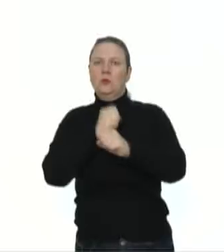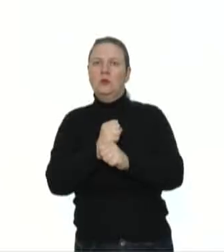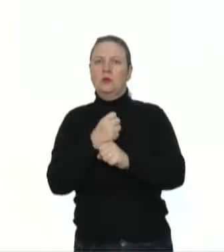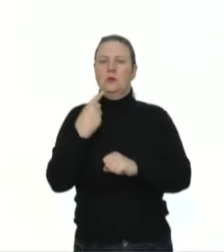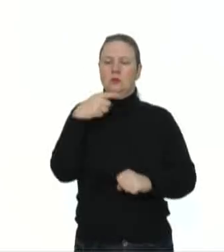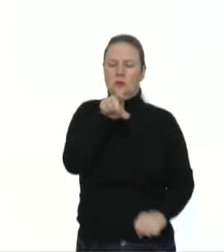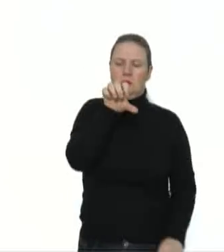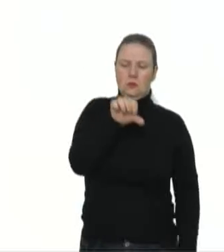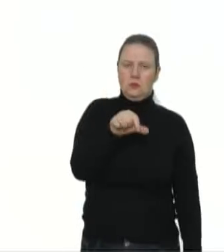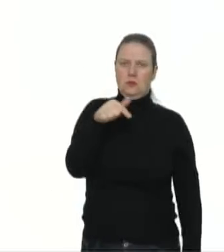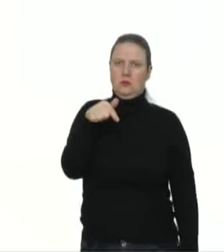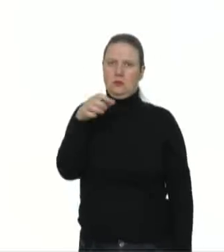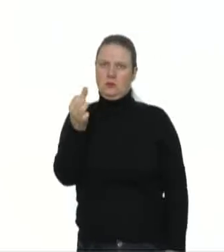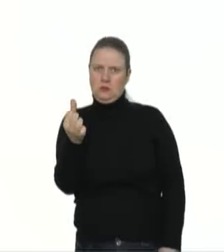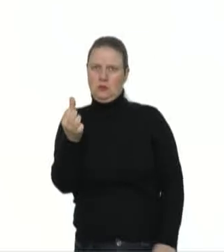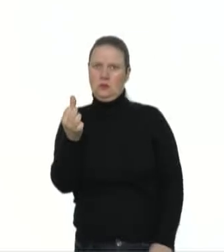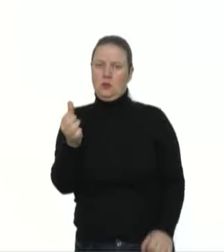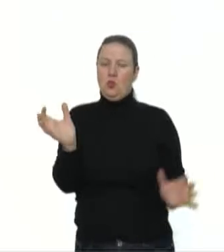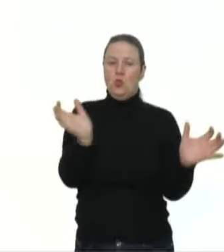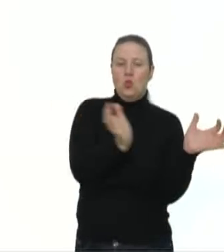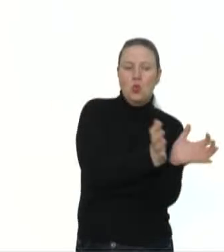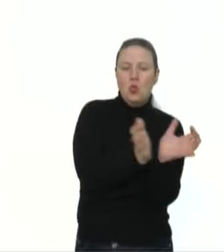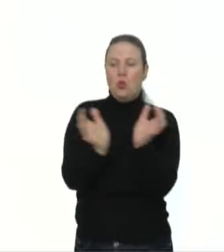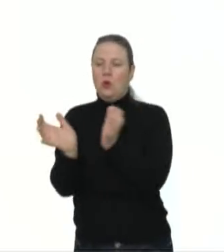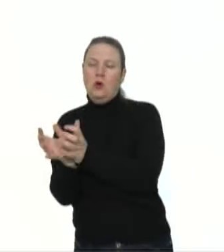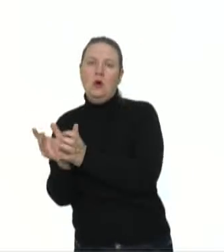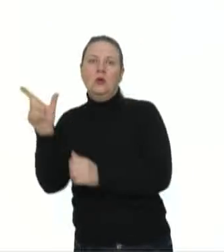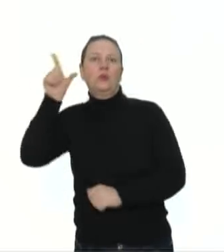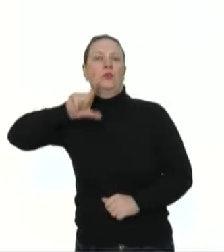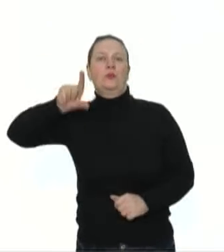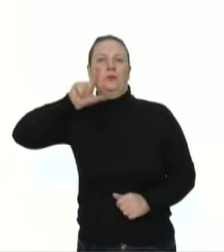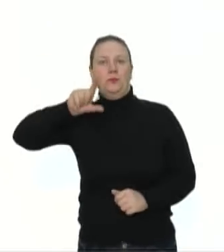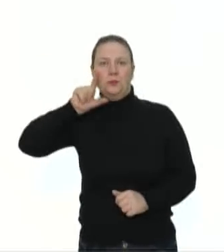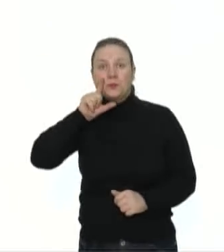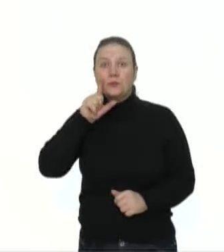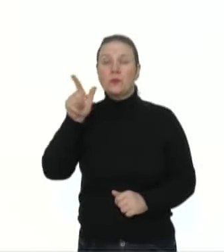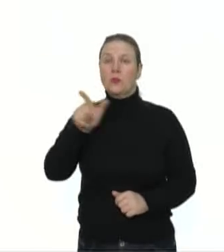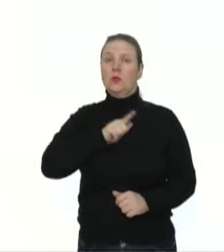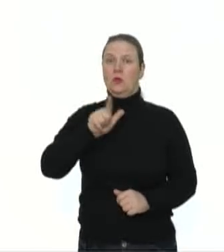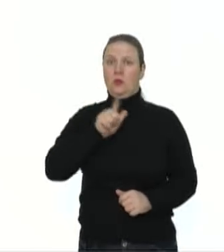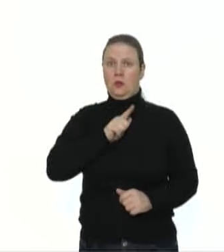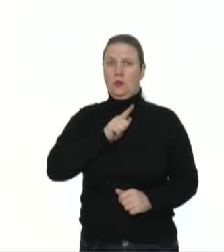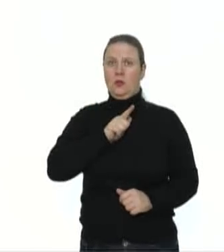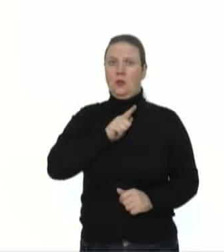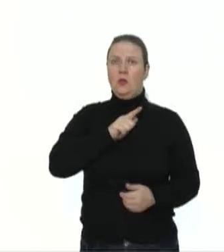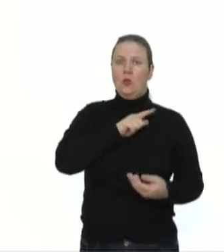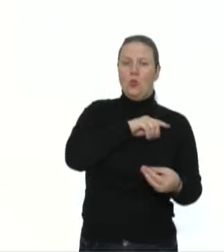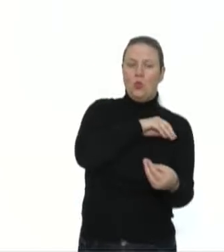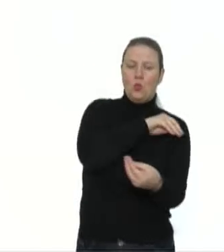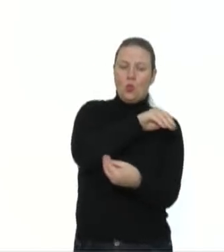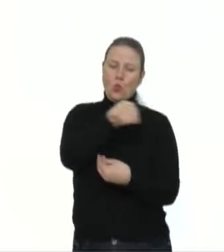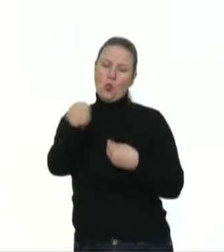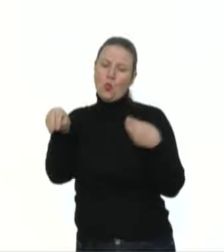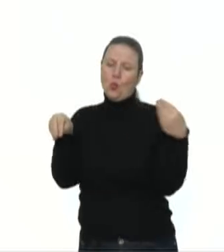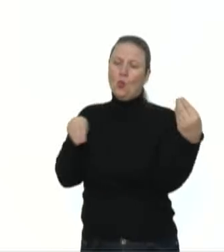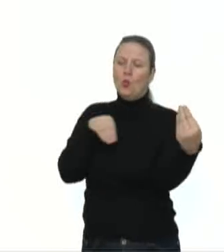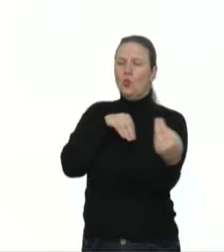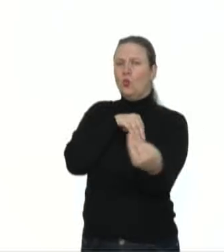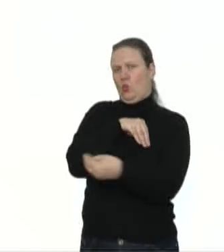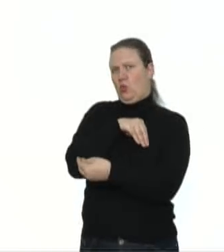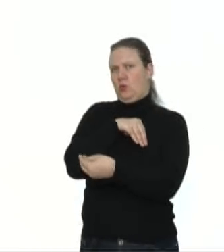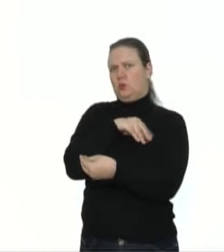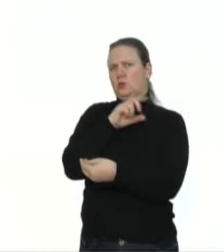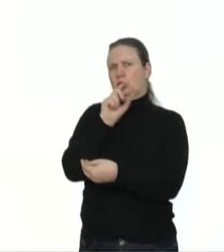1976. As equipes americanas, elas têm uma hegemonia nessa modalidade,